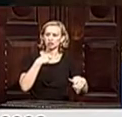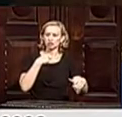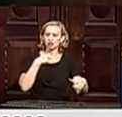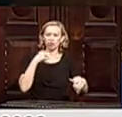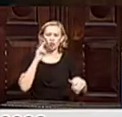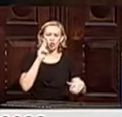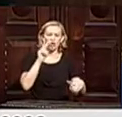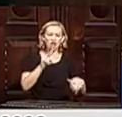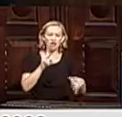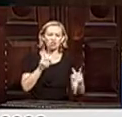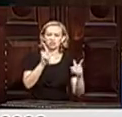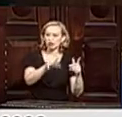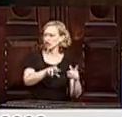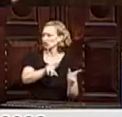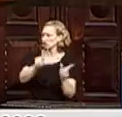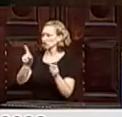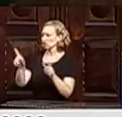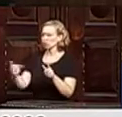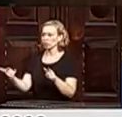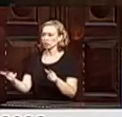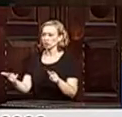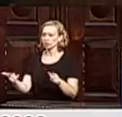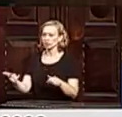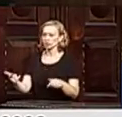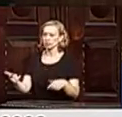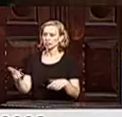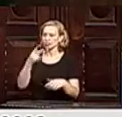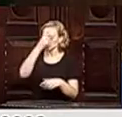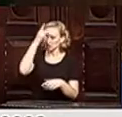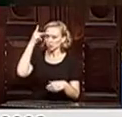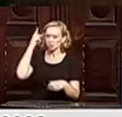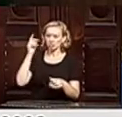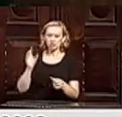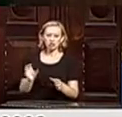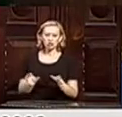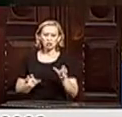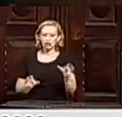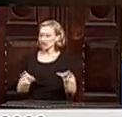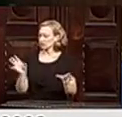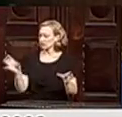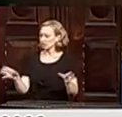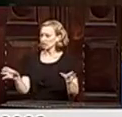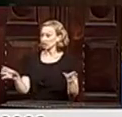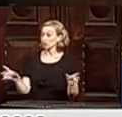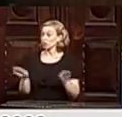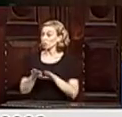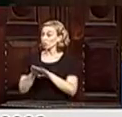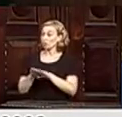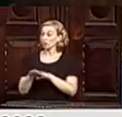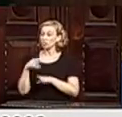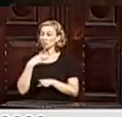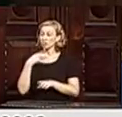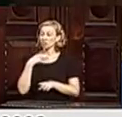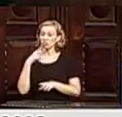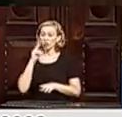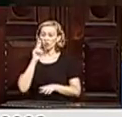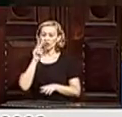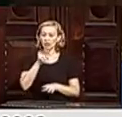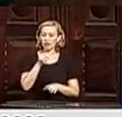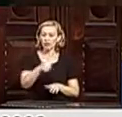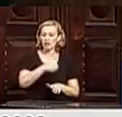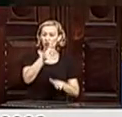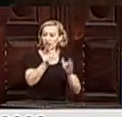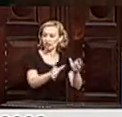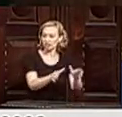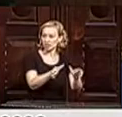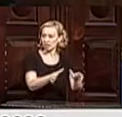diferenciado para outras pessoas. Por óbvio, não estou falando aqui de soberania nacional. A soberania nacional deve ser defendida. Eu não quero que nenhum